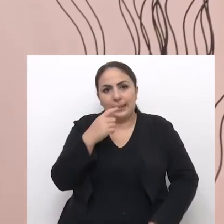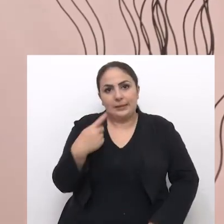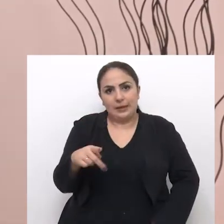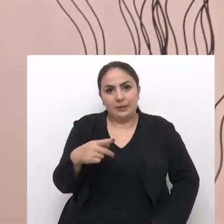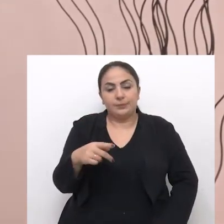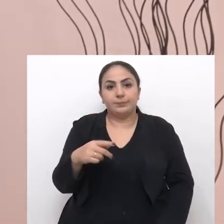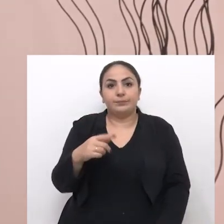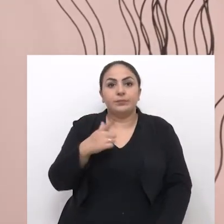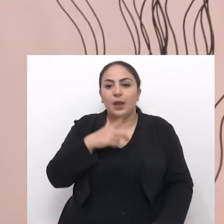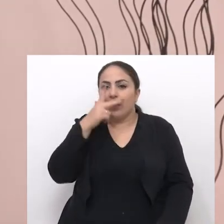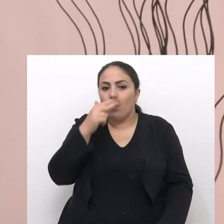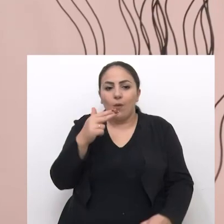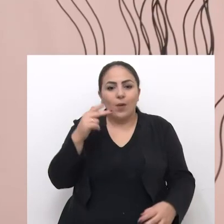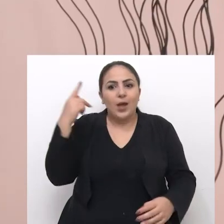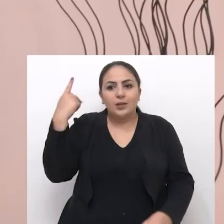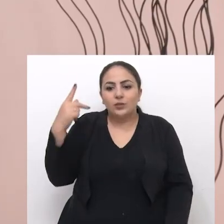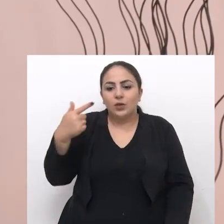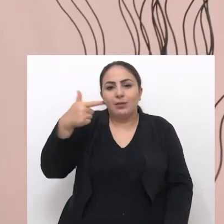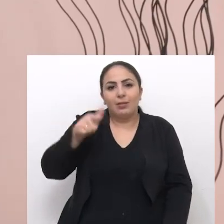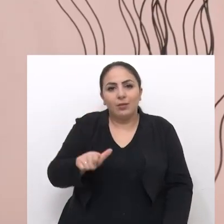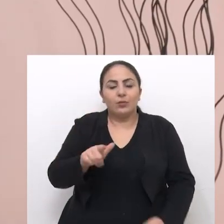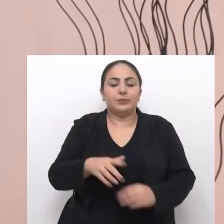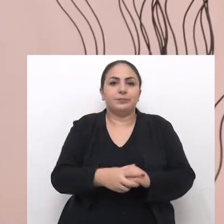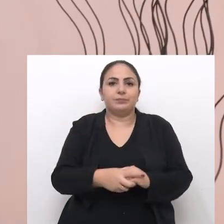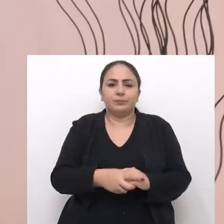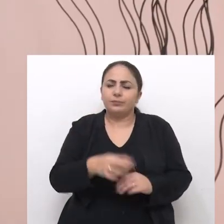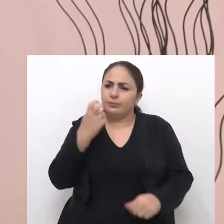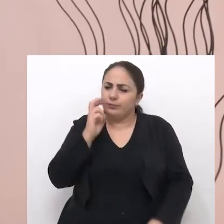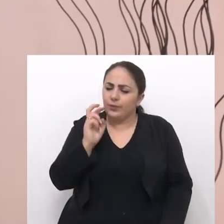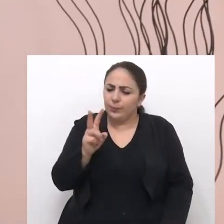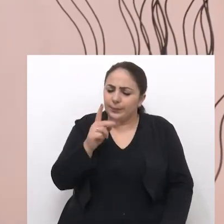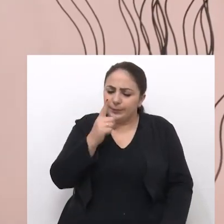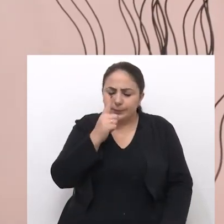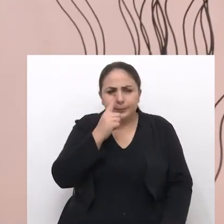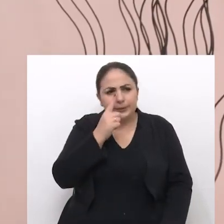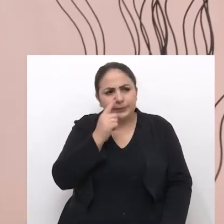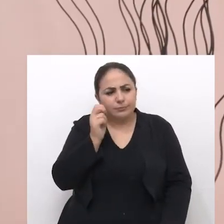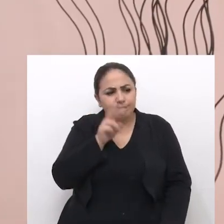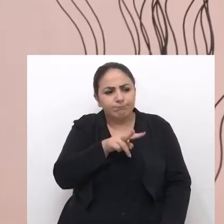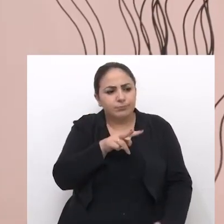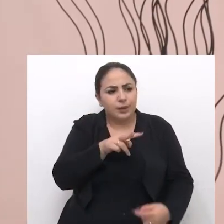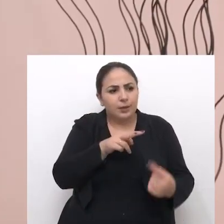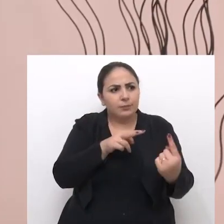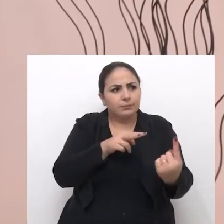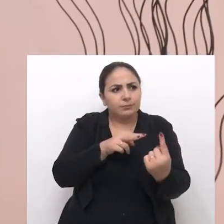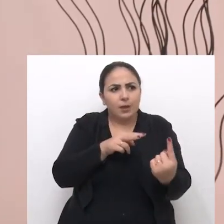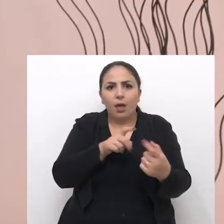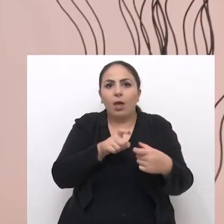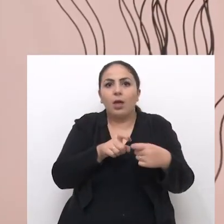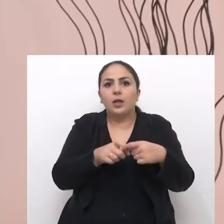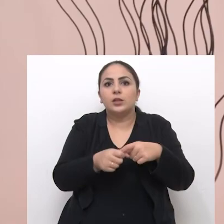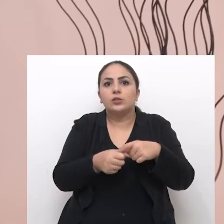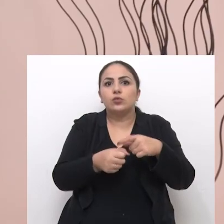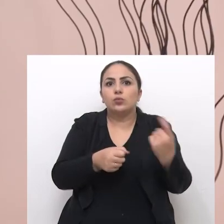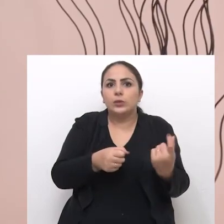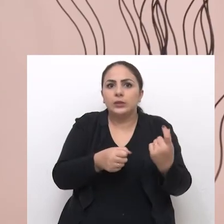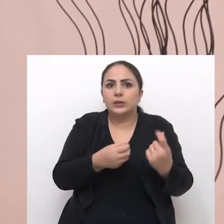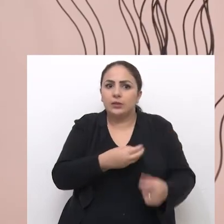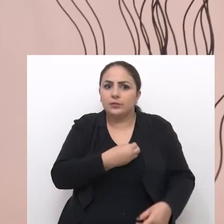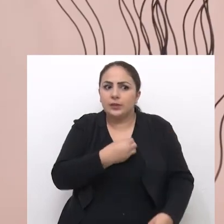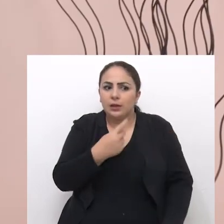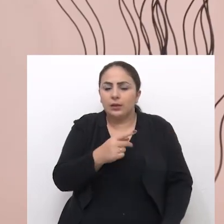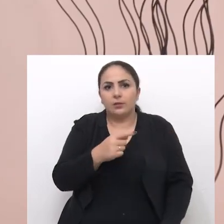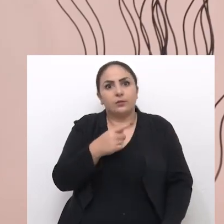com o pai dela, está repetindo a história. E aí ela olhou para a mãe dela e viu quanto a mãe dela estava excluída na vida